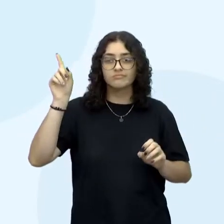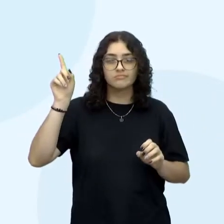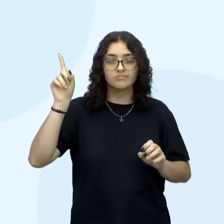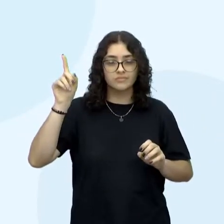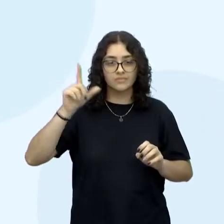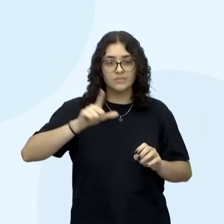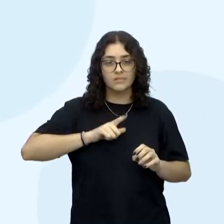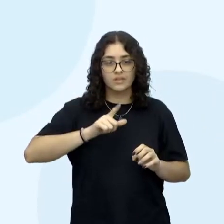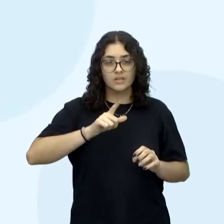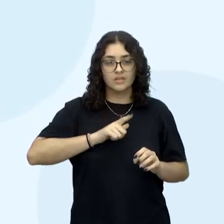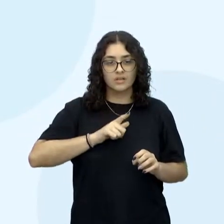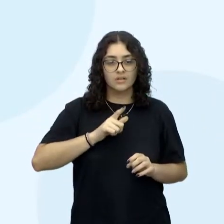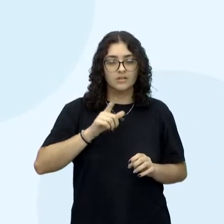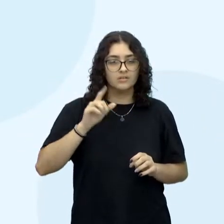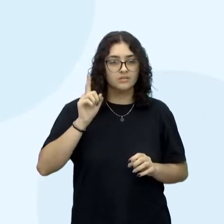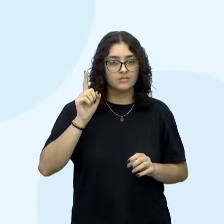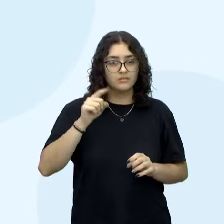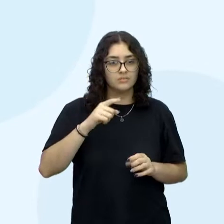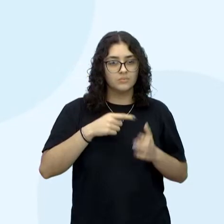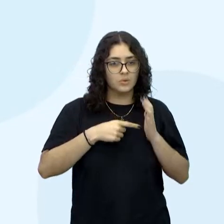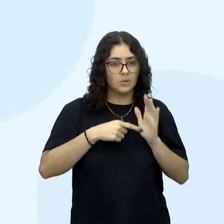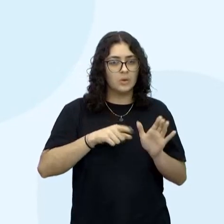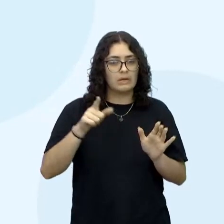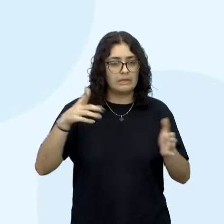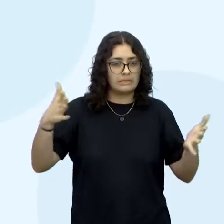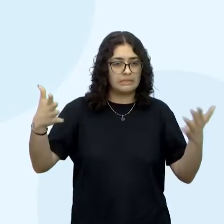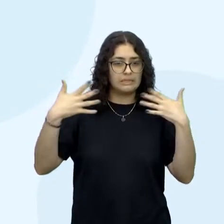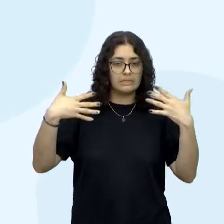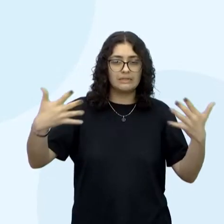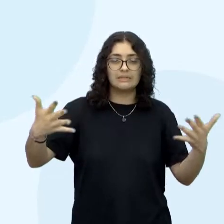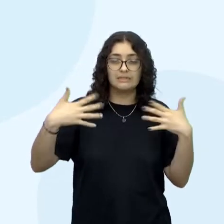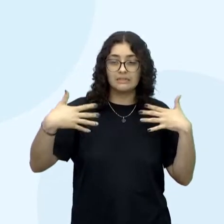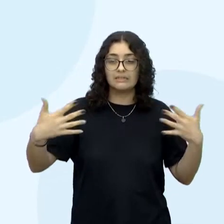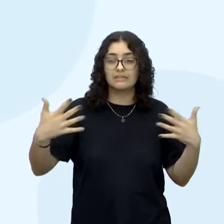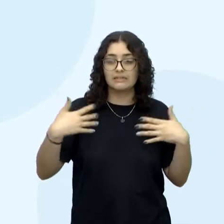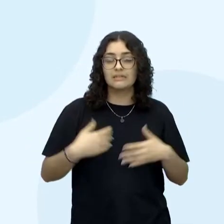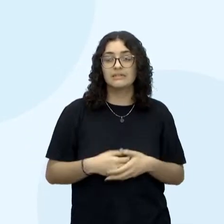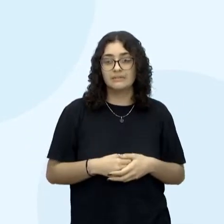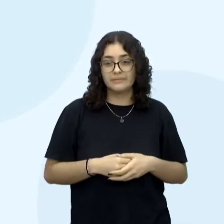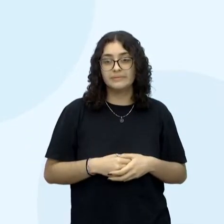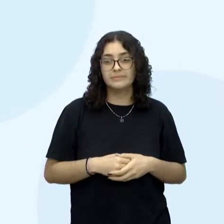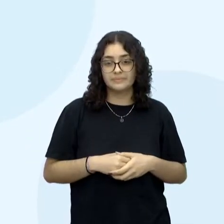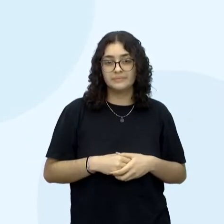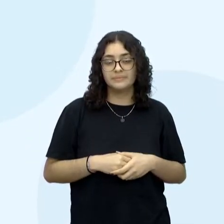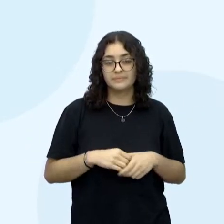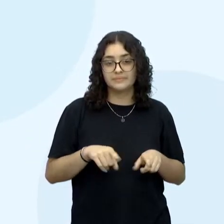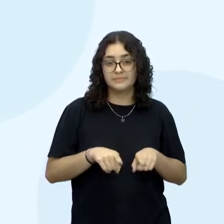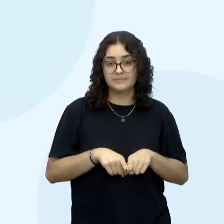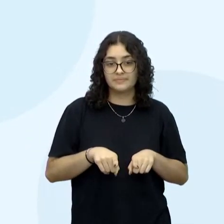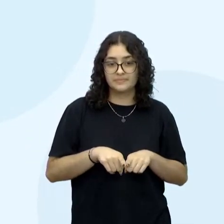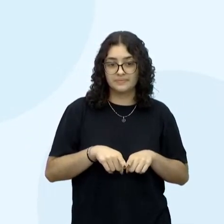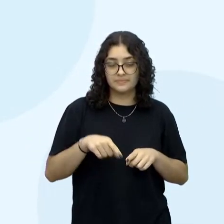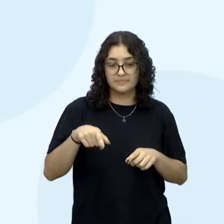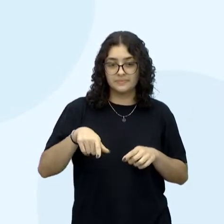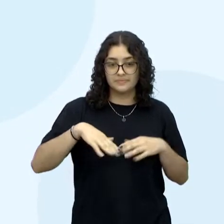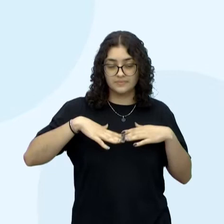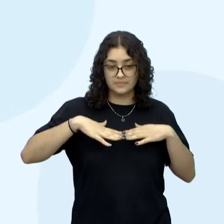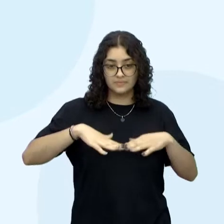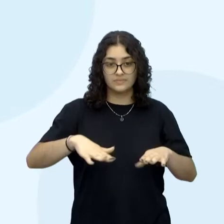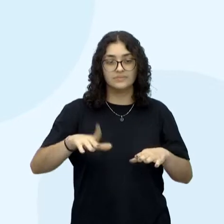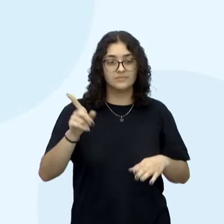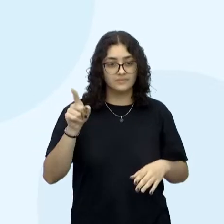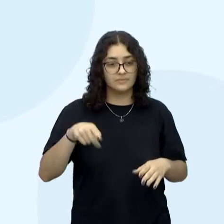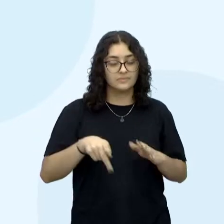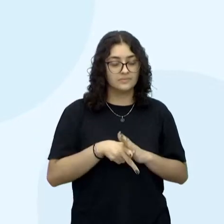com algumas nuvens, mas bem, mostrando que está bem calor aí, que está bem aberto, tá? Tem o chão todo mostrando a aridez